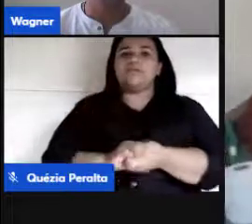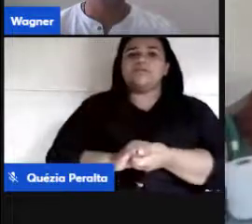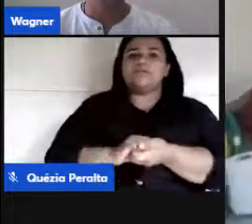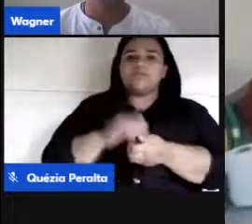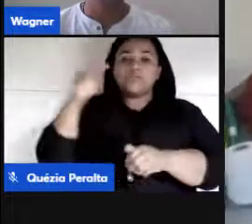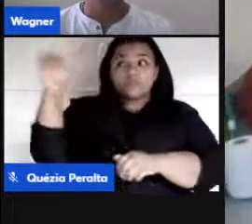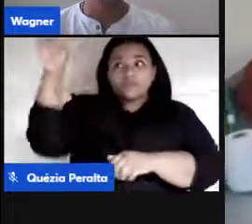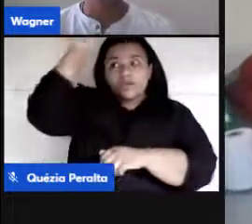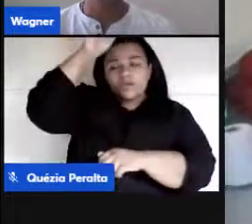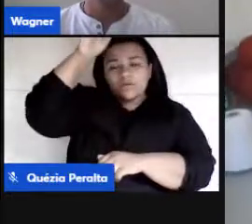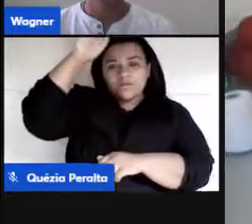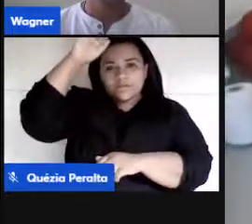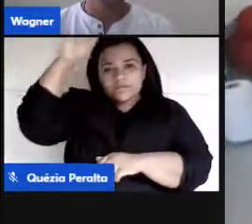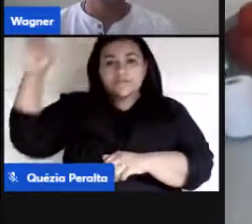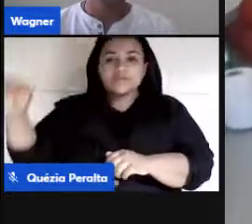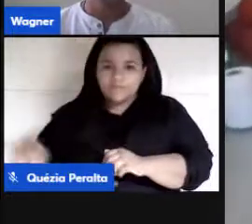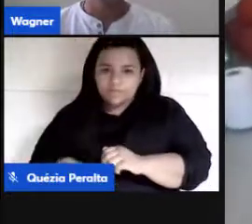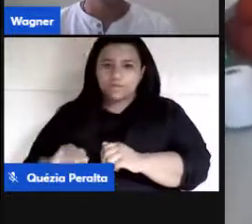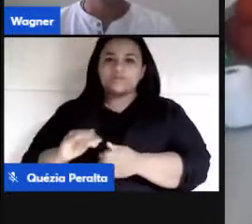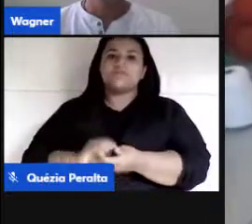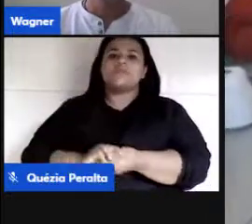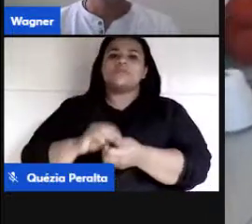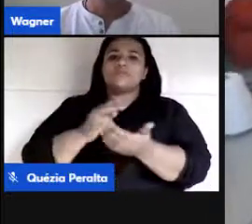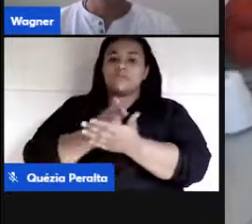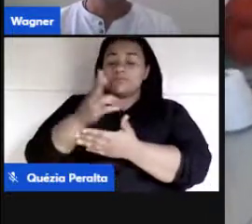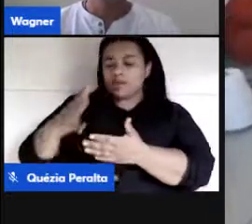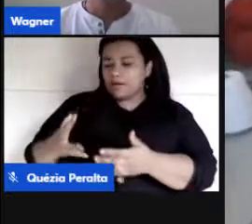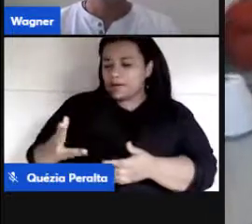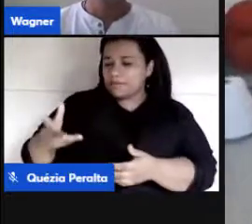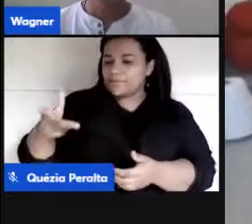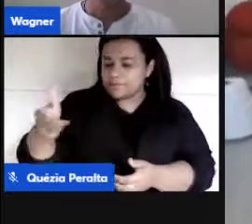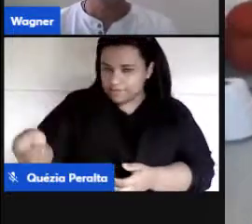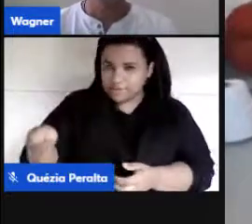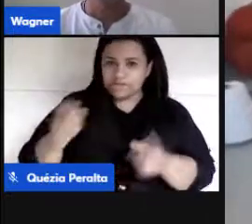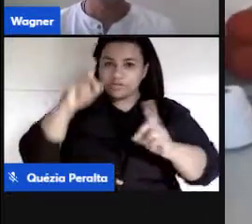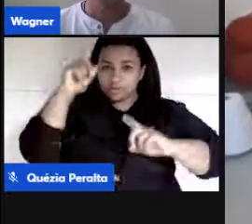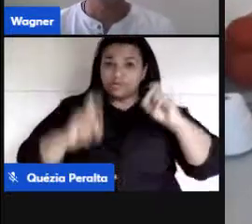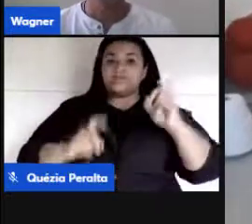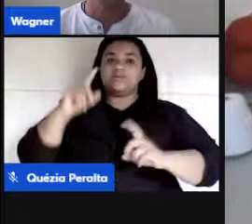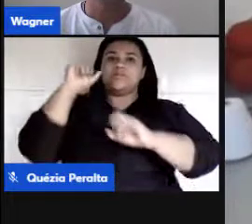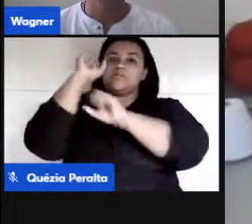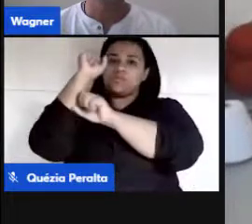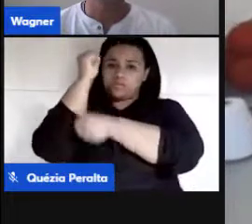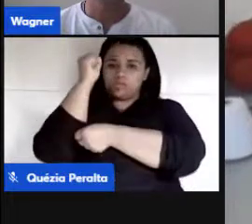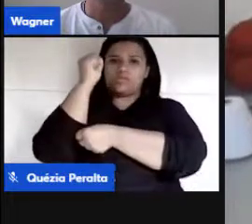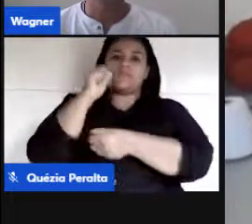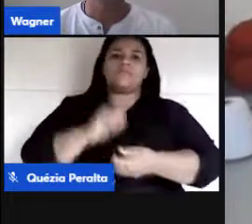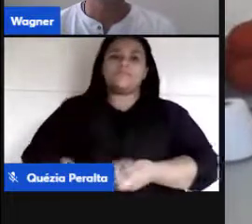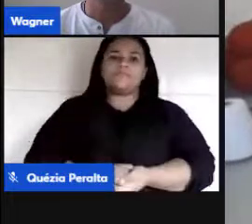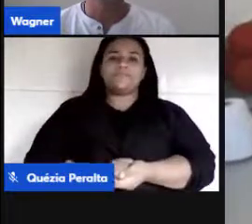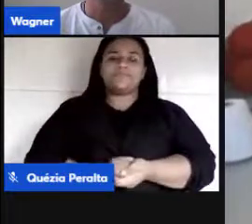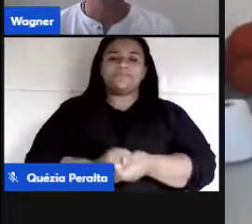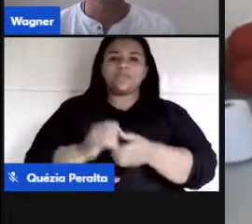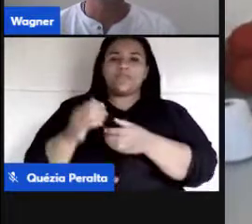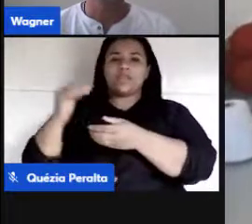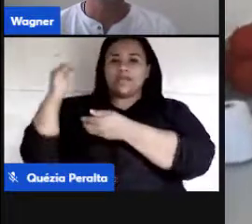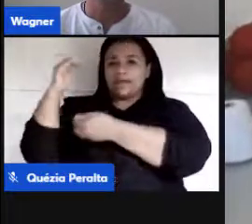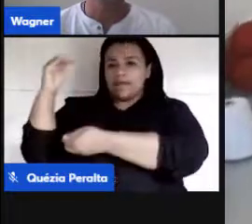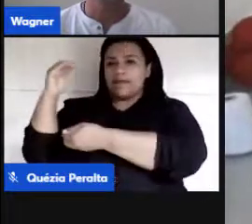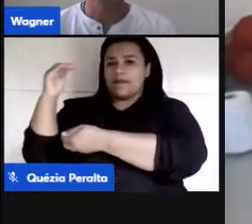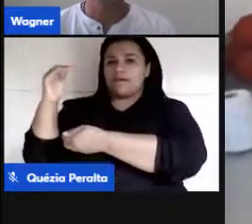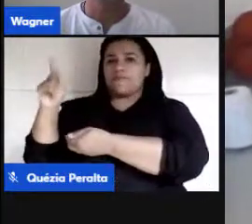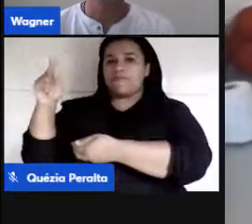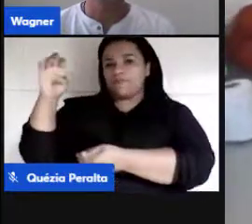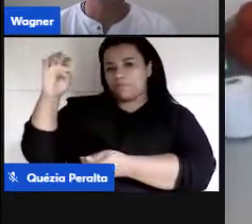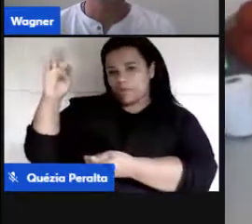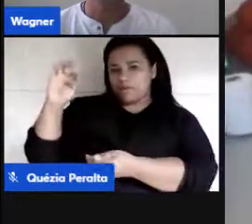superiores, sempre, gente, conjugando as capacidades físicas com os elementos motores. Garrafas PET, cabos